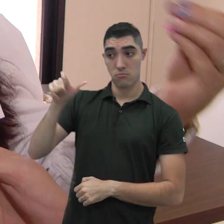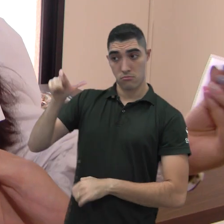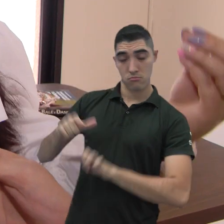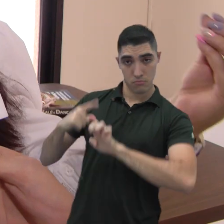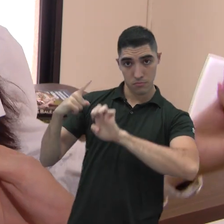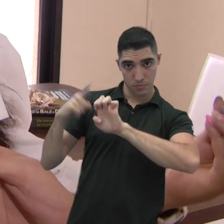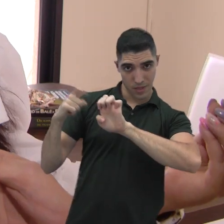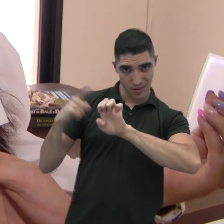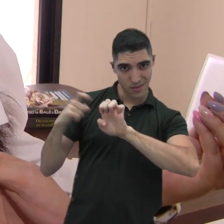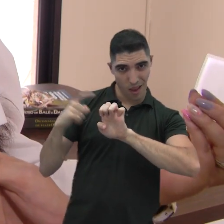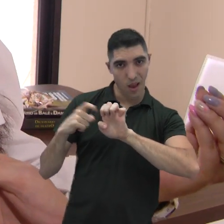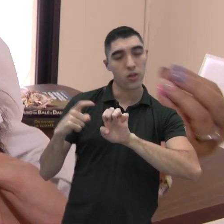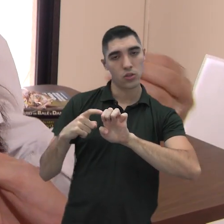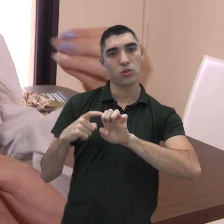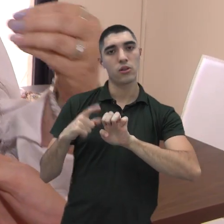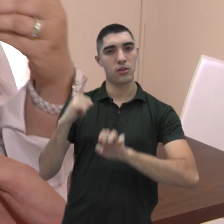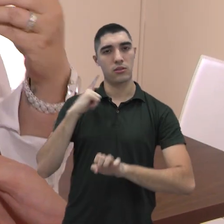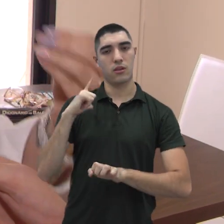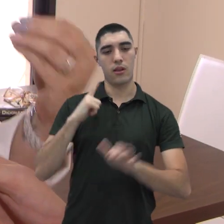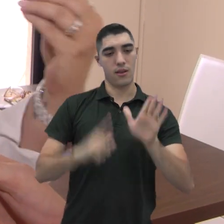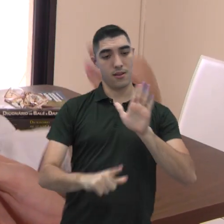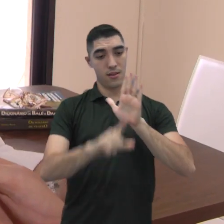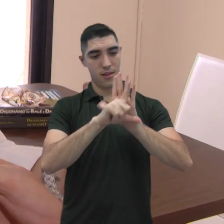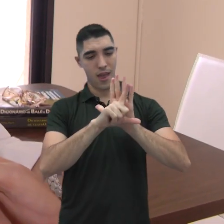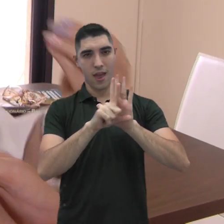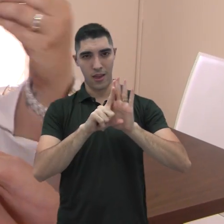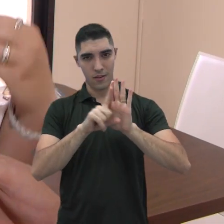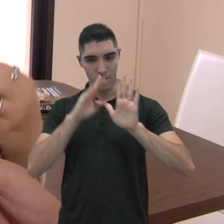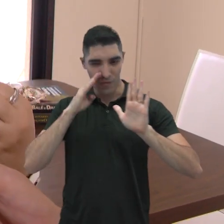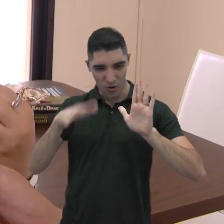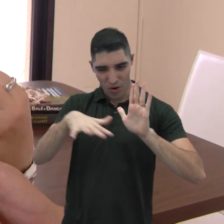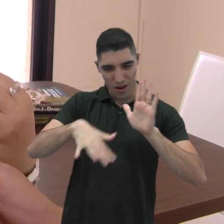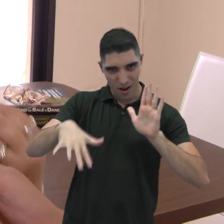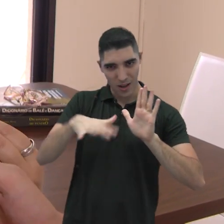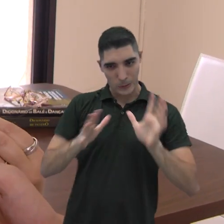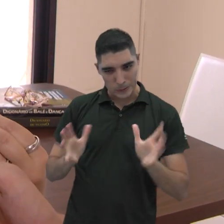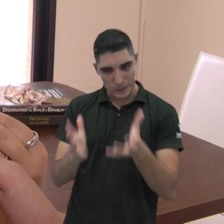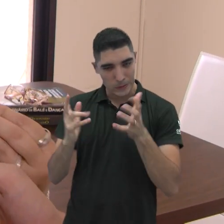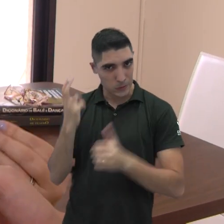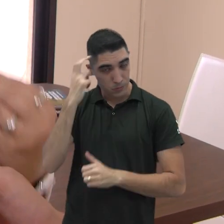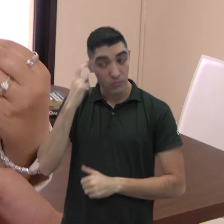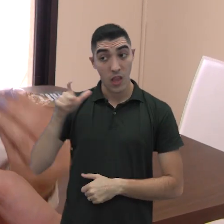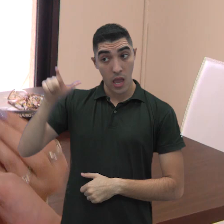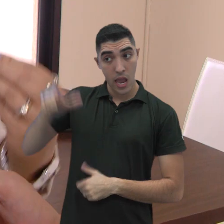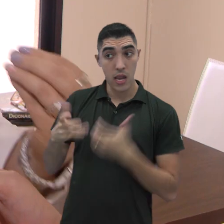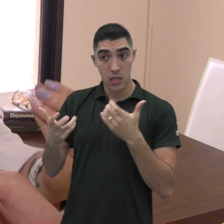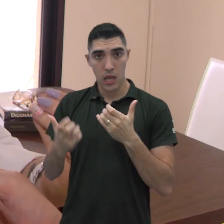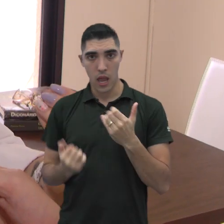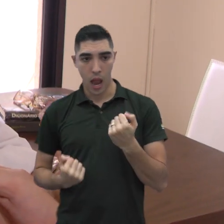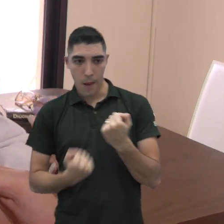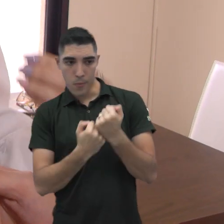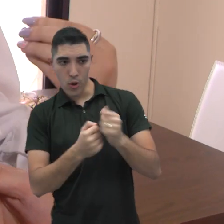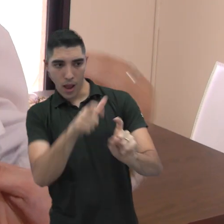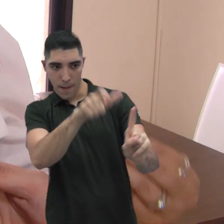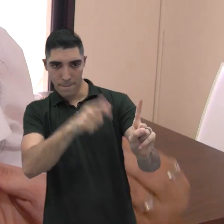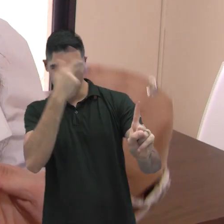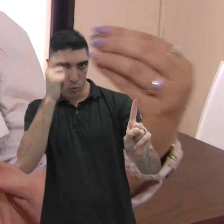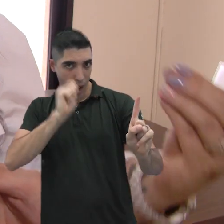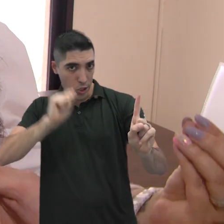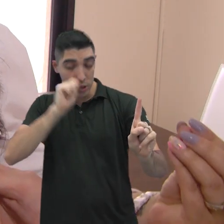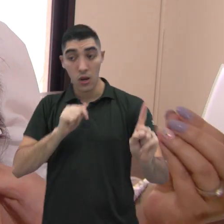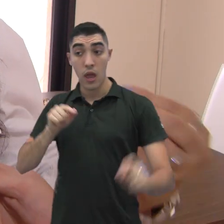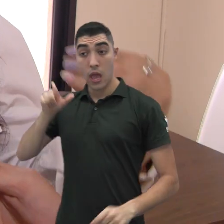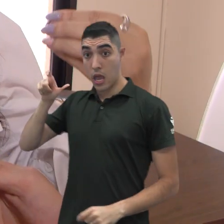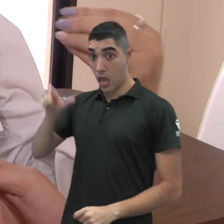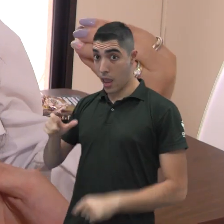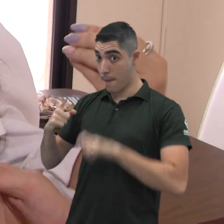da lei de incentivo fiscal, né, que vai apoiar um artista local, ele precisa saber para onde é que